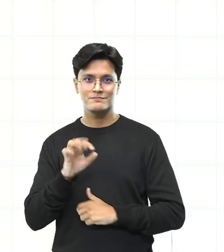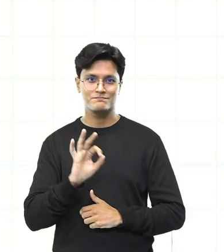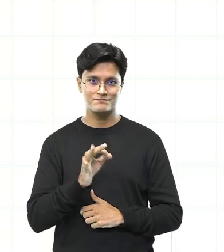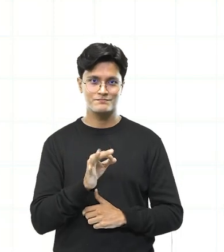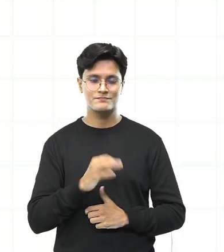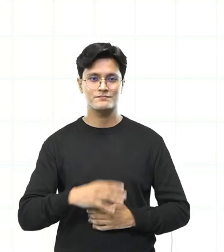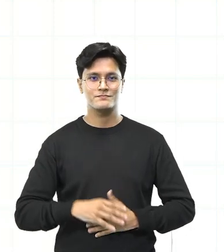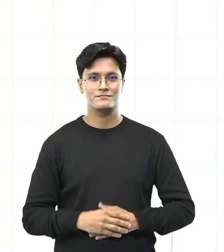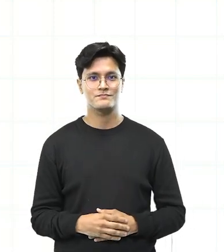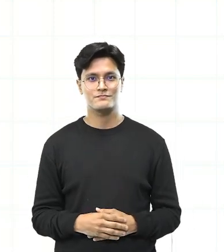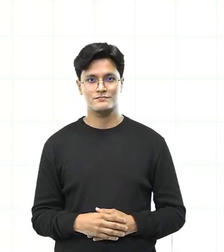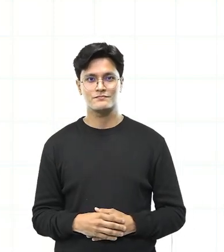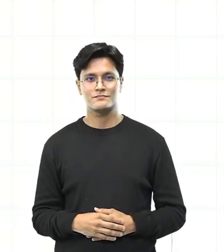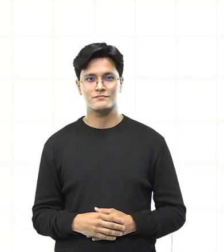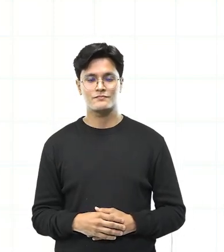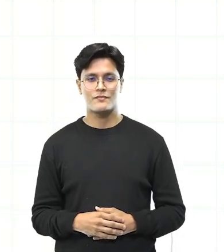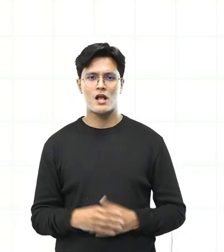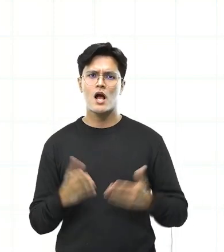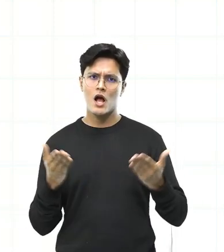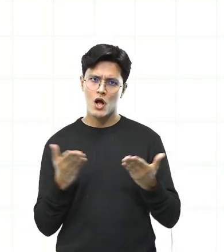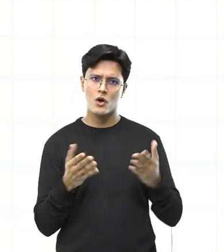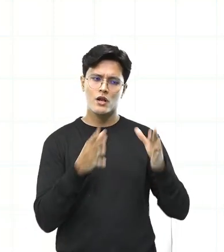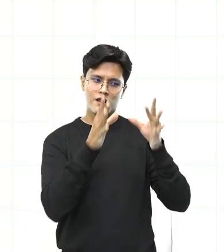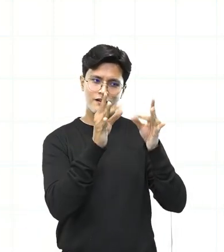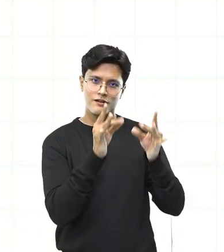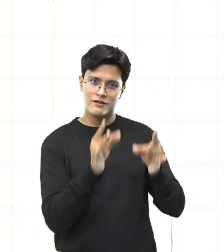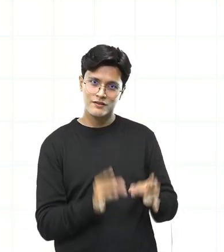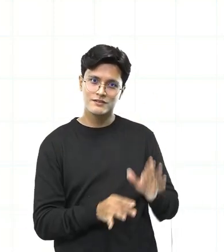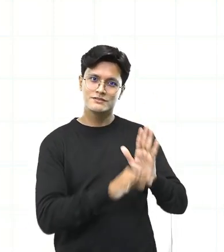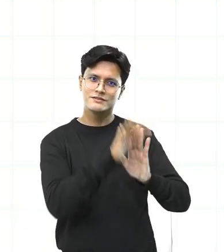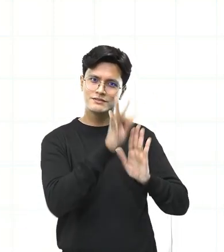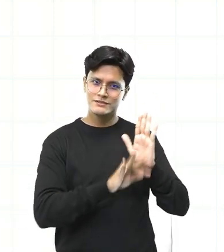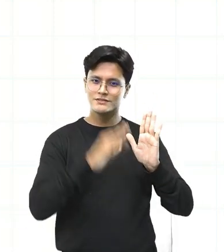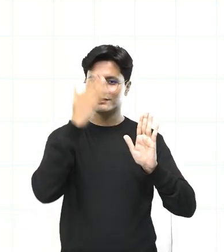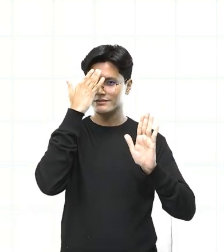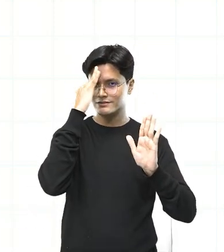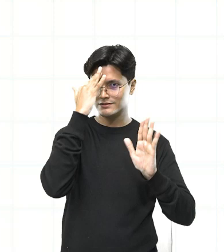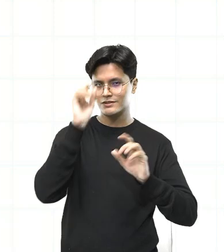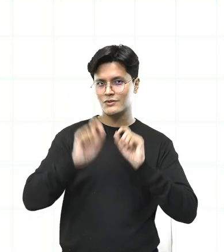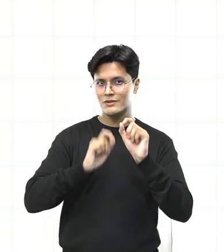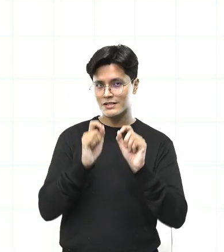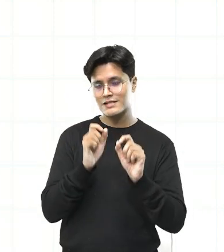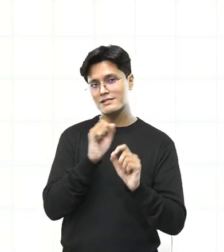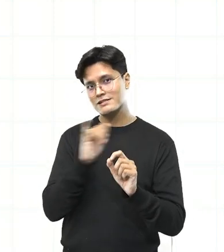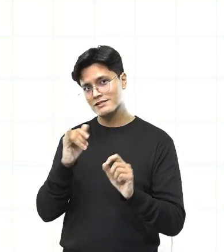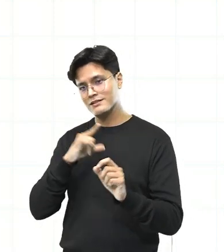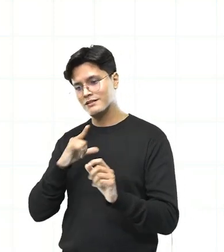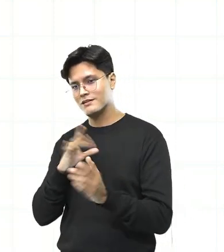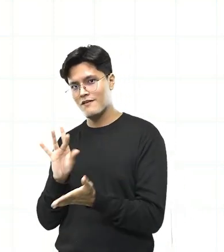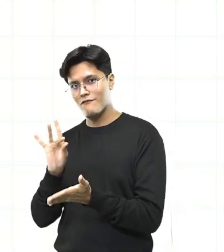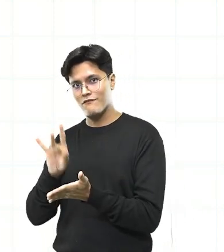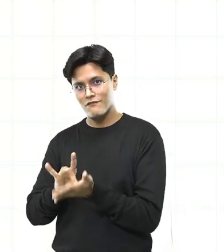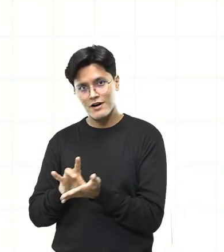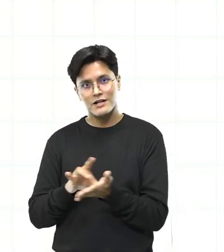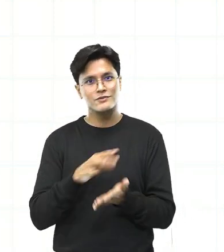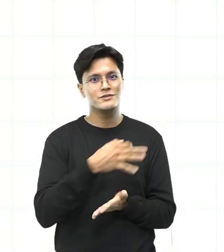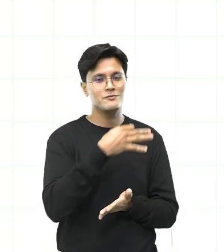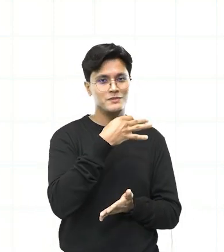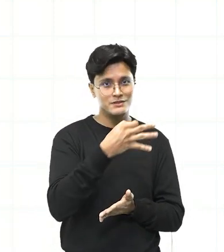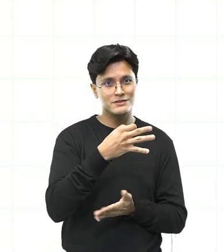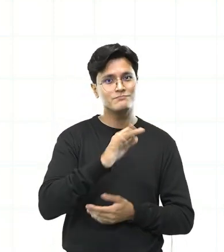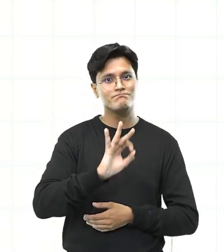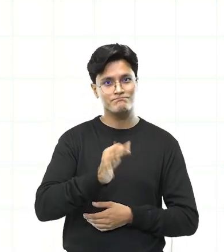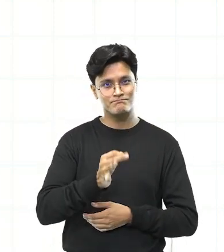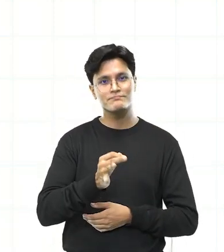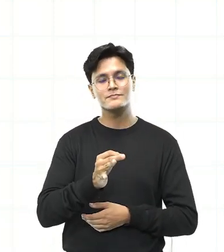Noruega. Vamos ver parte por parte do texto para a gente entender, então, o que nós temos aqui de fato e o que nós temos de opinião,